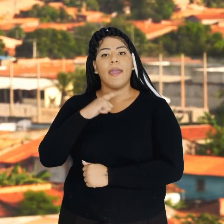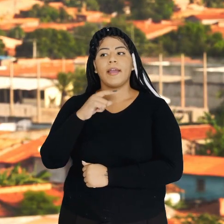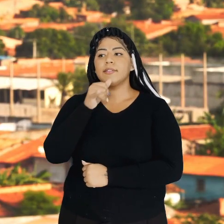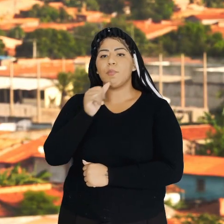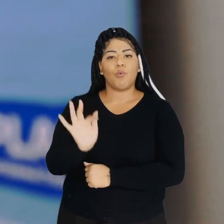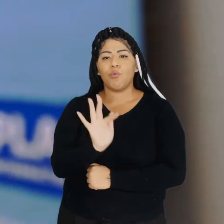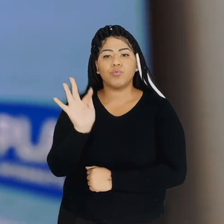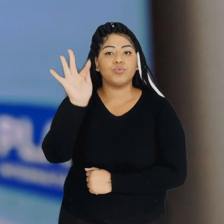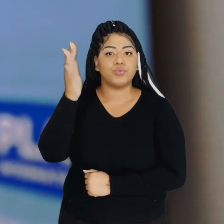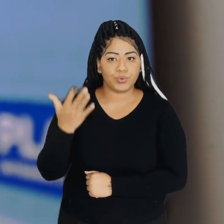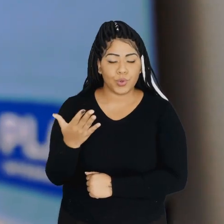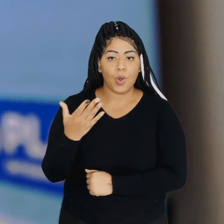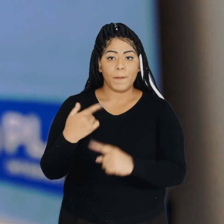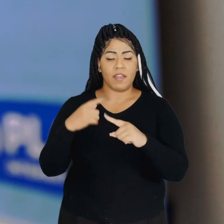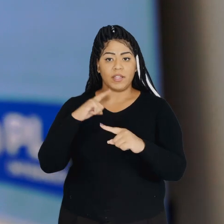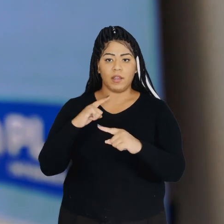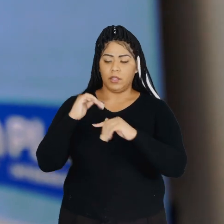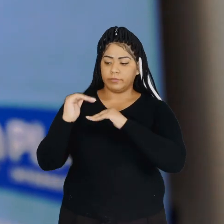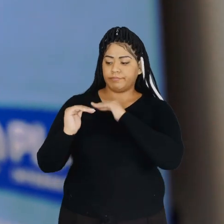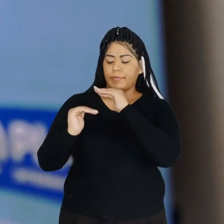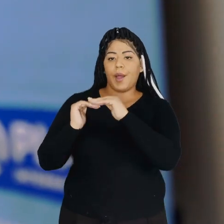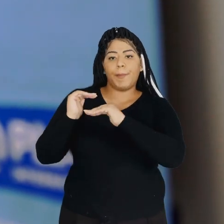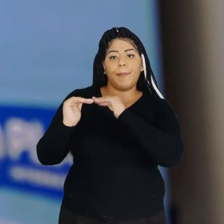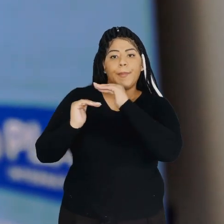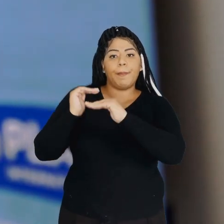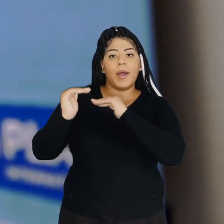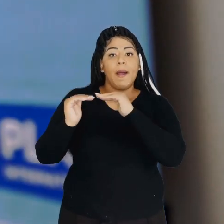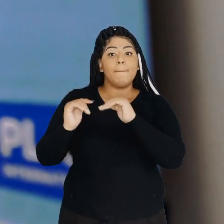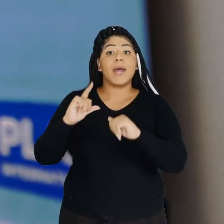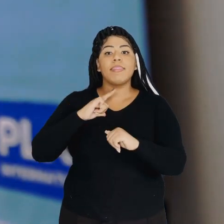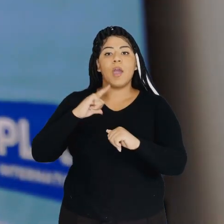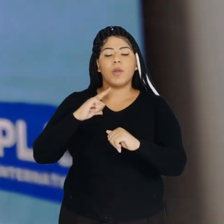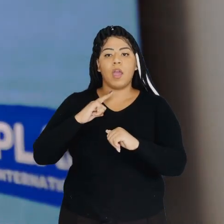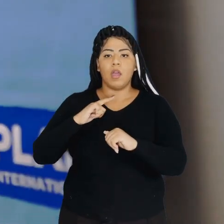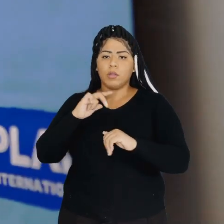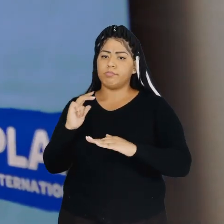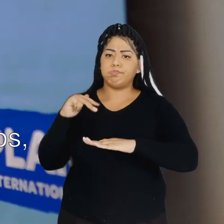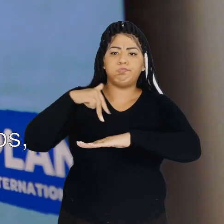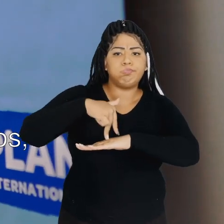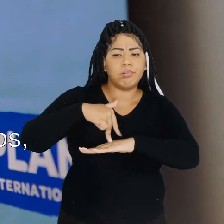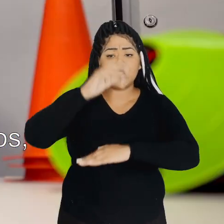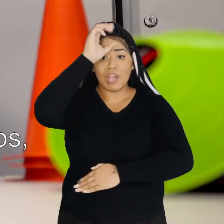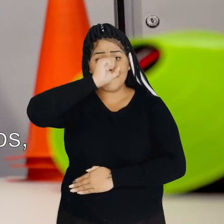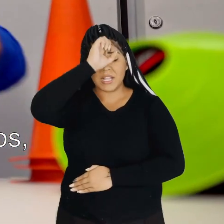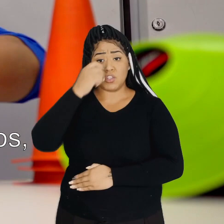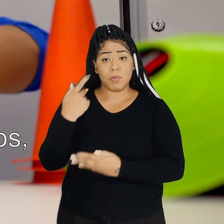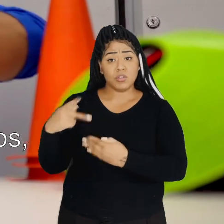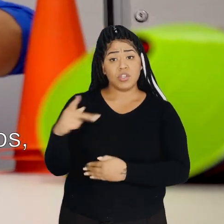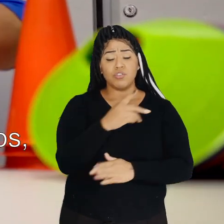trilhem caminhos. As meninas elas vão trilhando um caminho de empoderamento, de aprenderem sobre